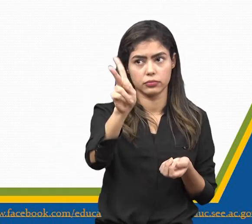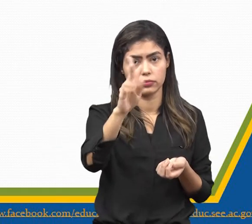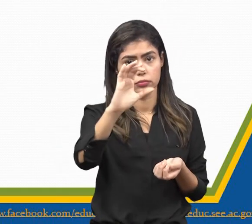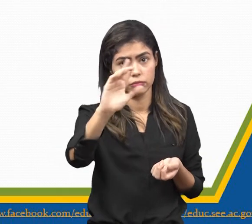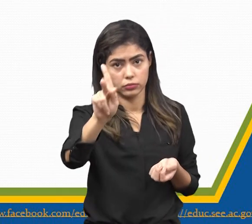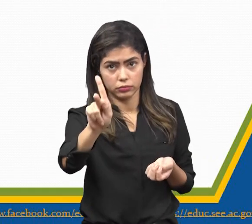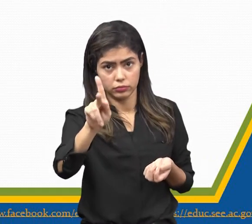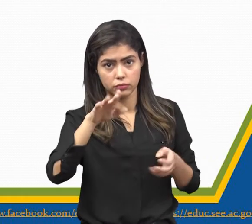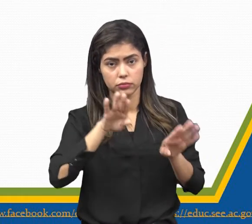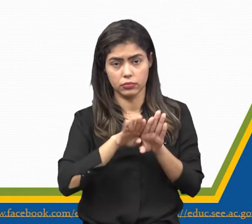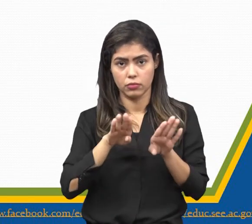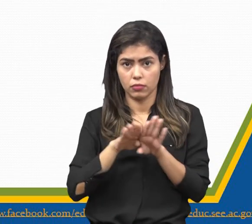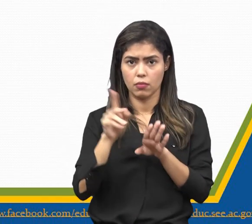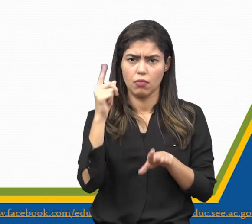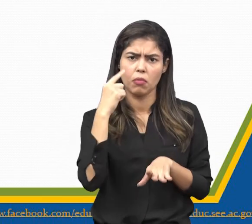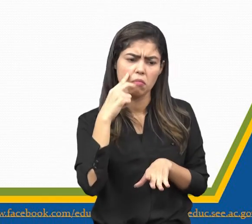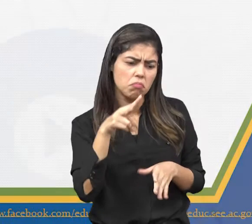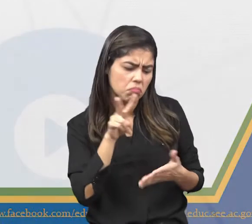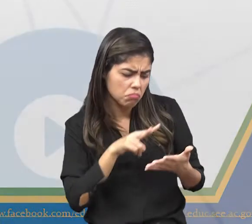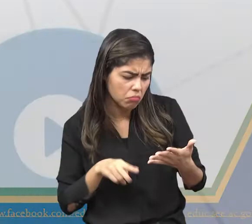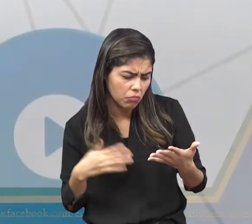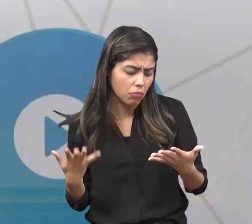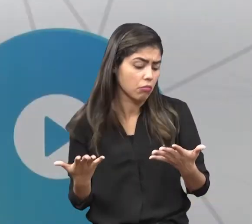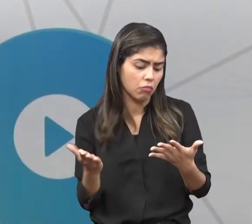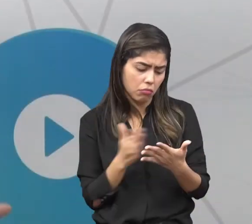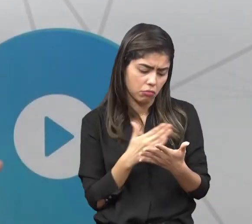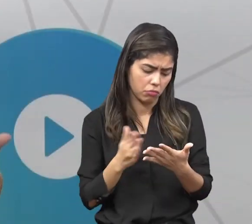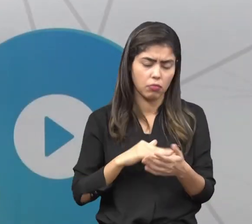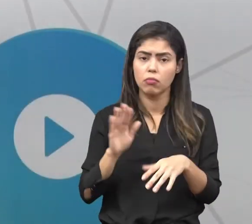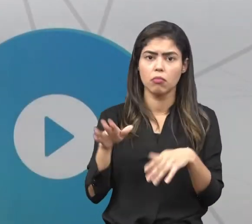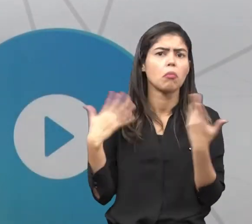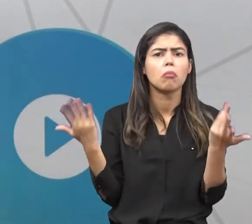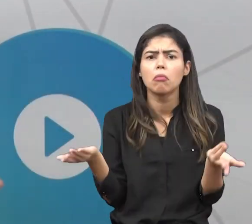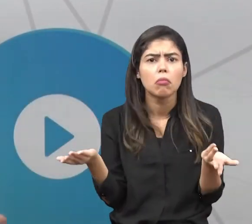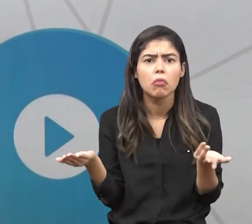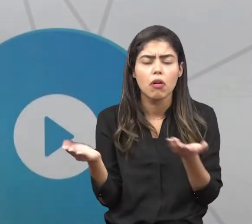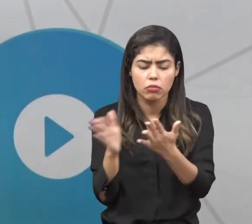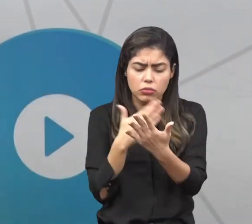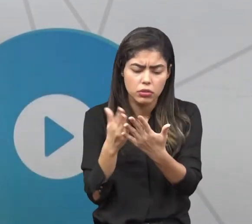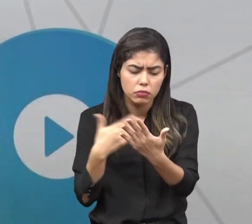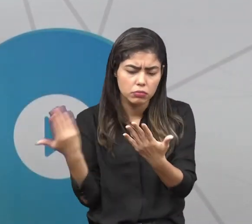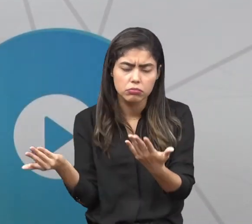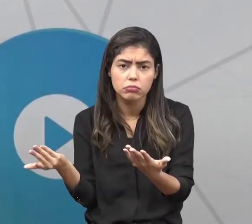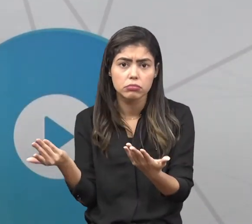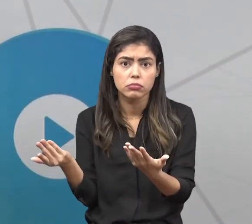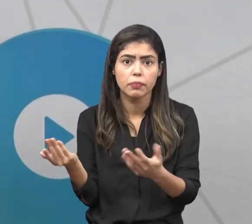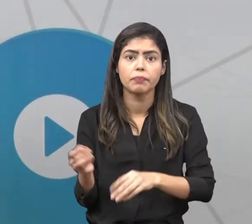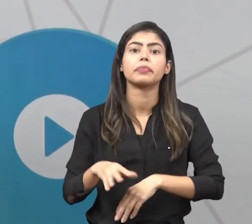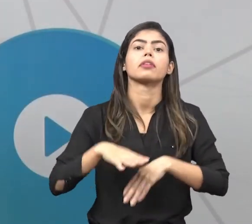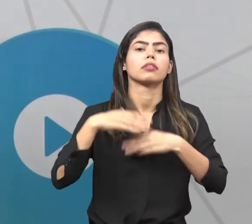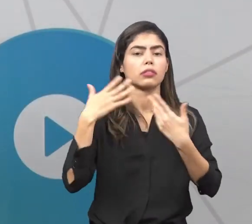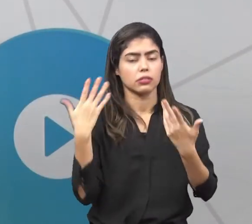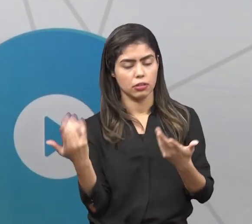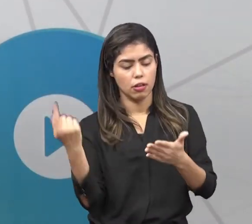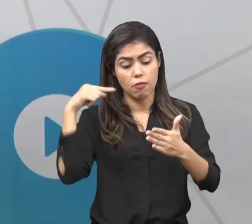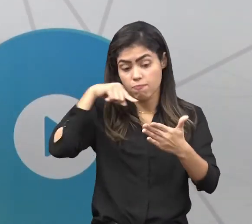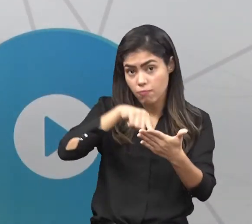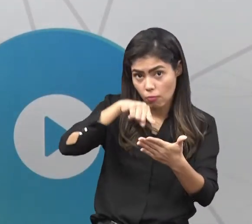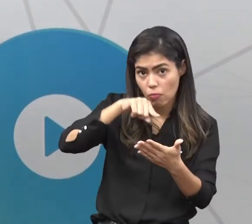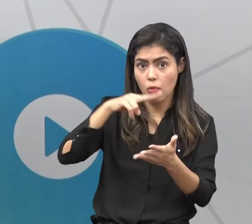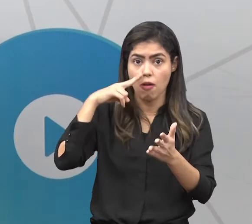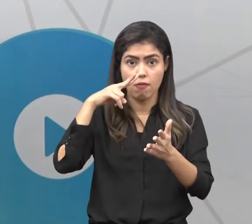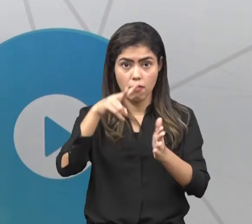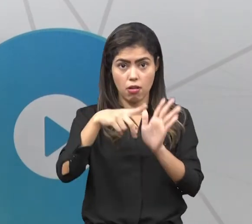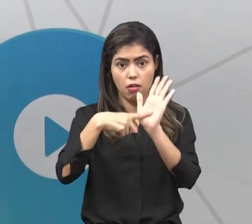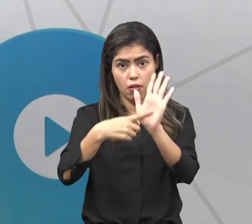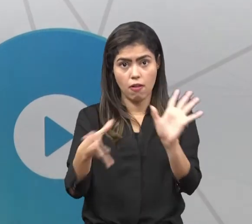se eu falasse para você, eu li os livros. Tá, mas quais livros? Aí eu vou especificar para